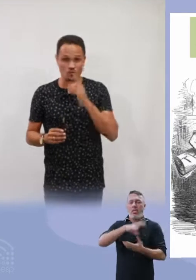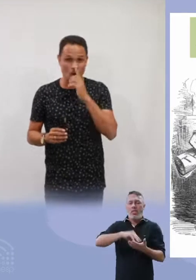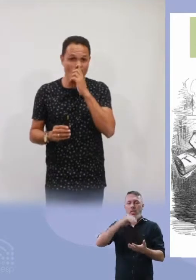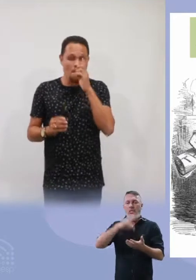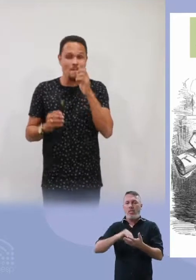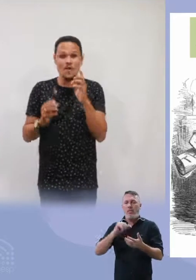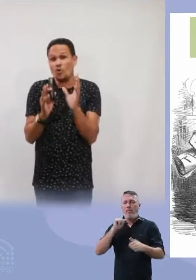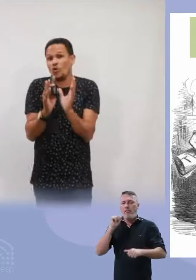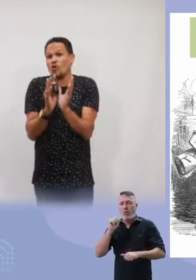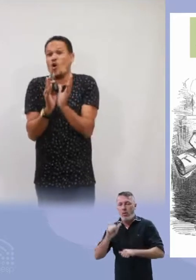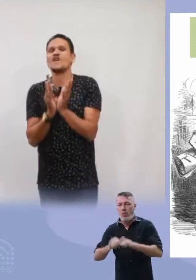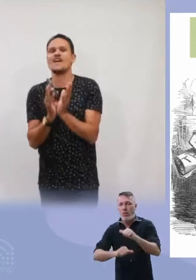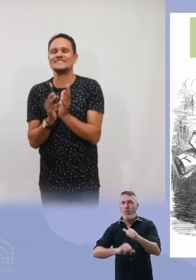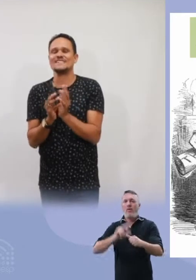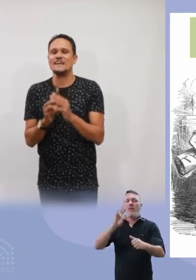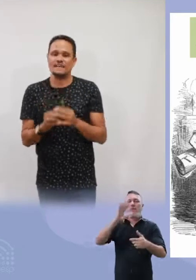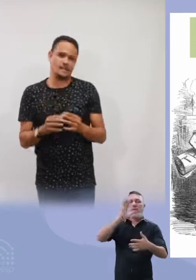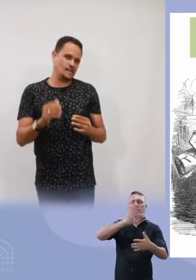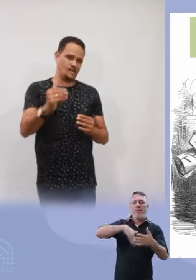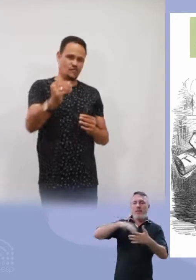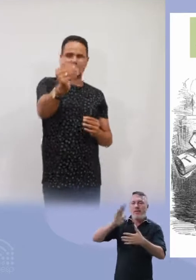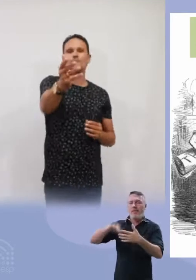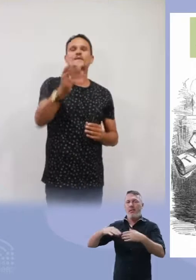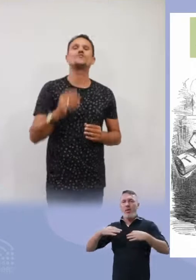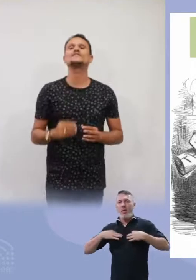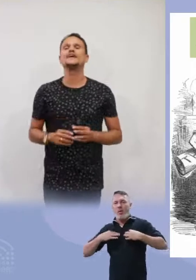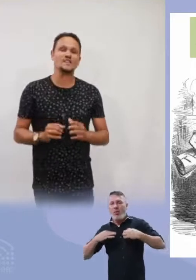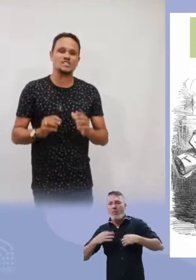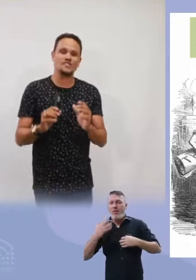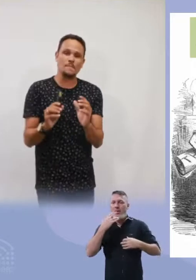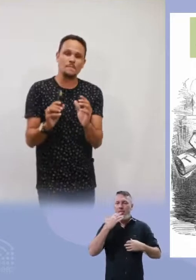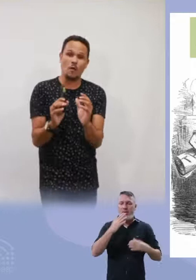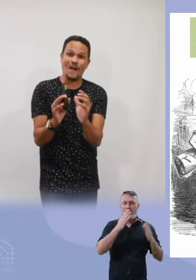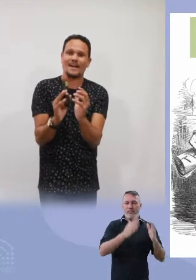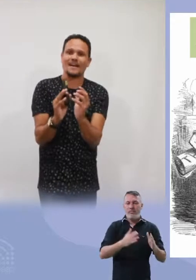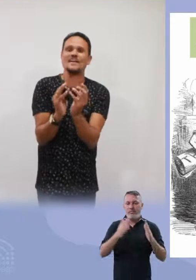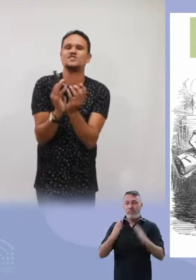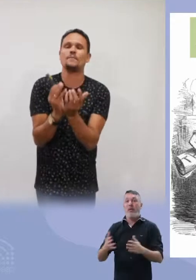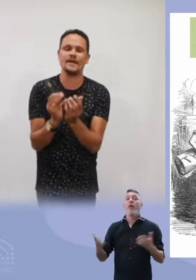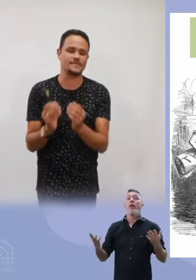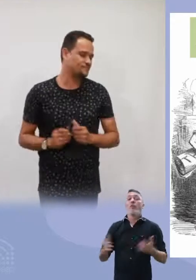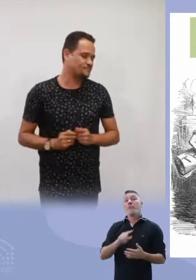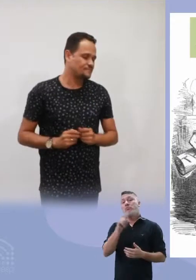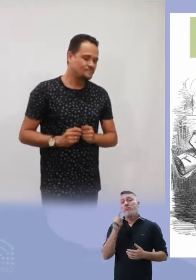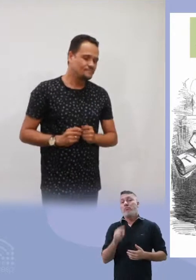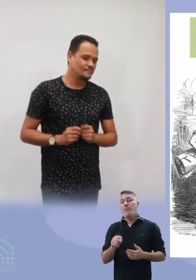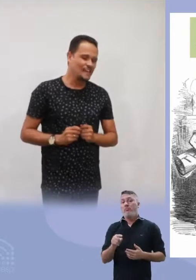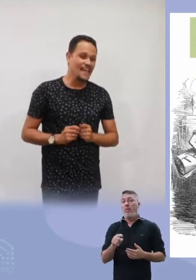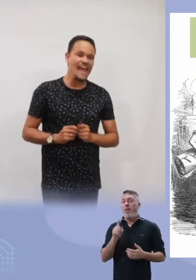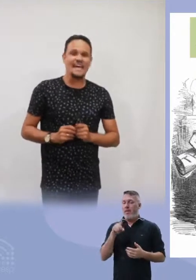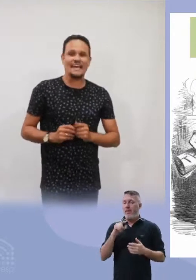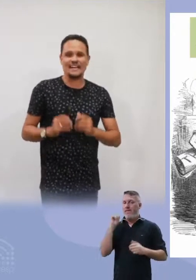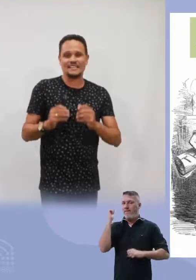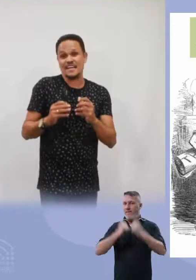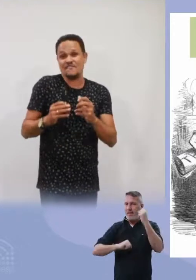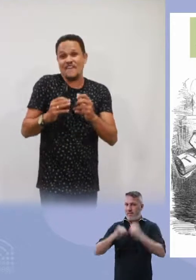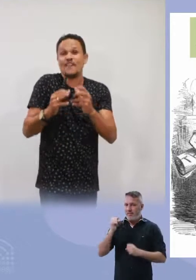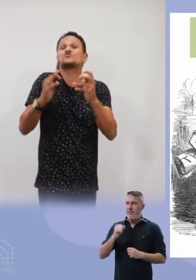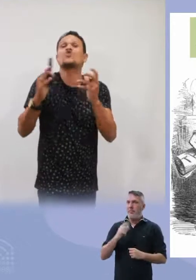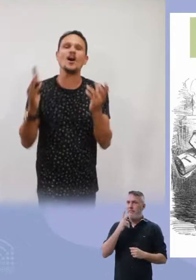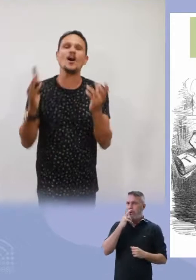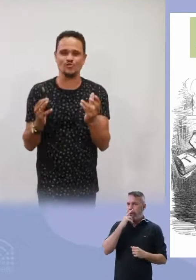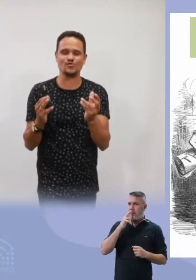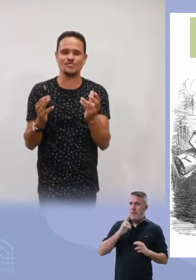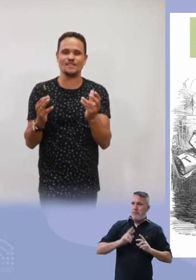indústrias, pessoal, meio loucas. Vou te fazer uma pergunta aí. Se você pegar uma grande empresa, né, que ela tem aí